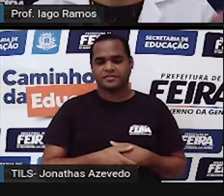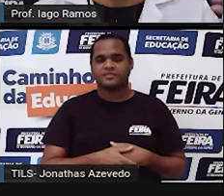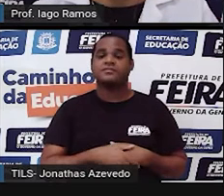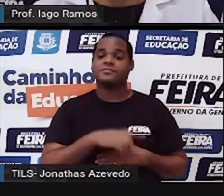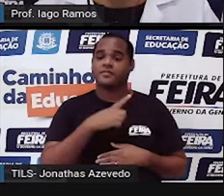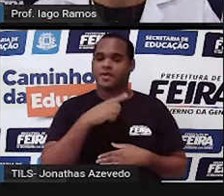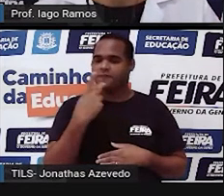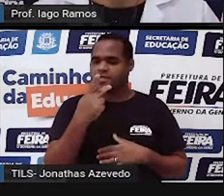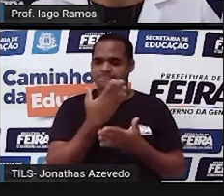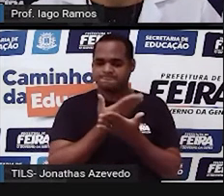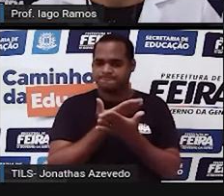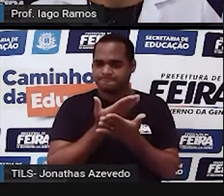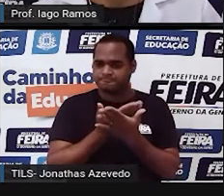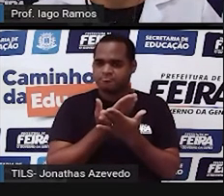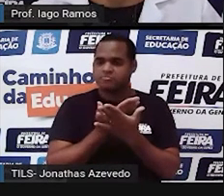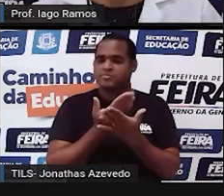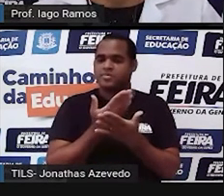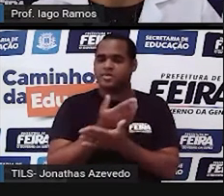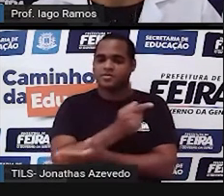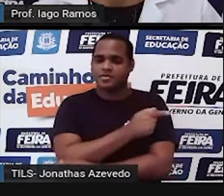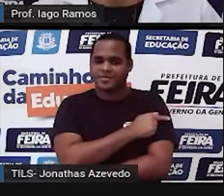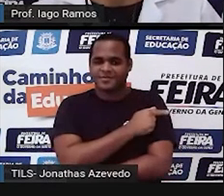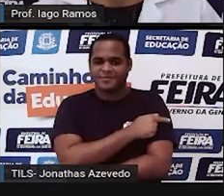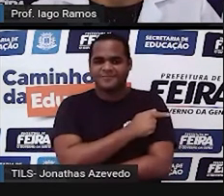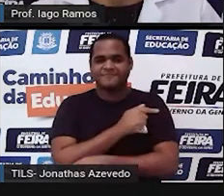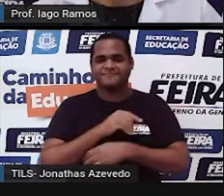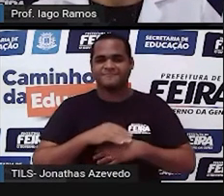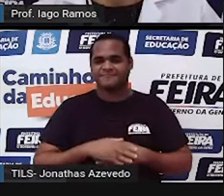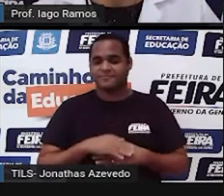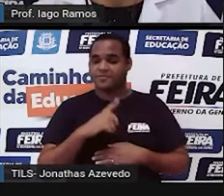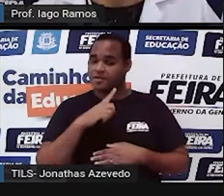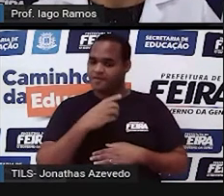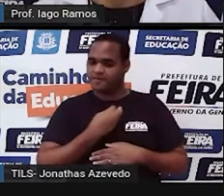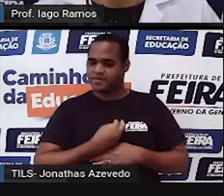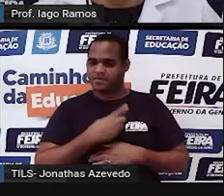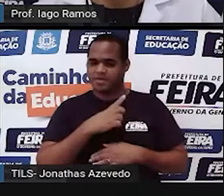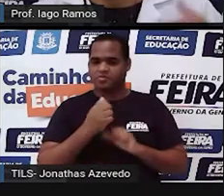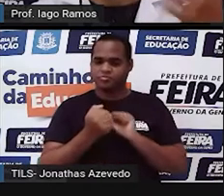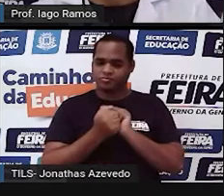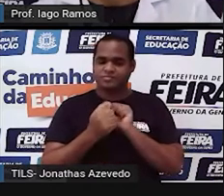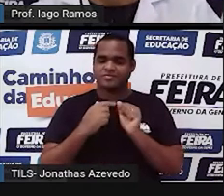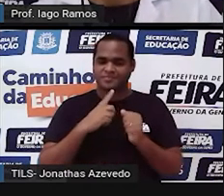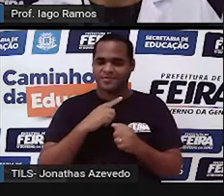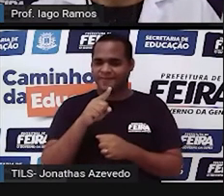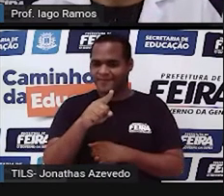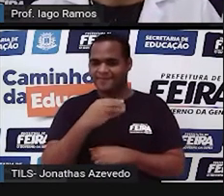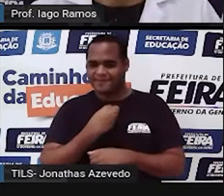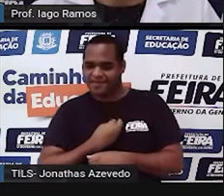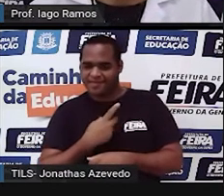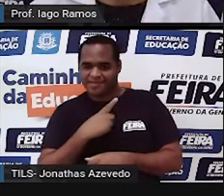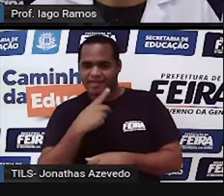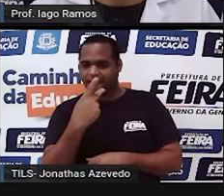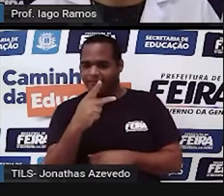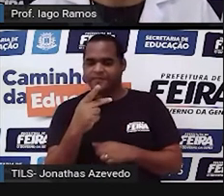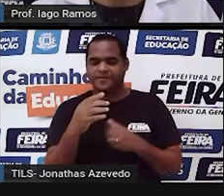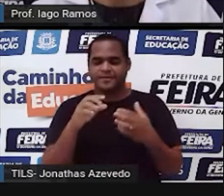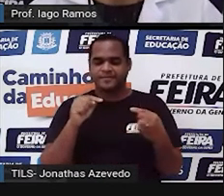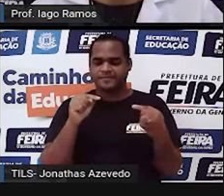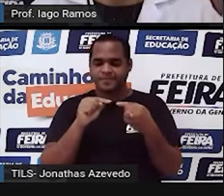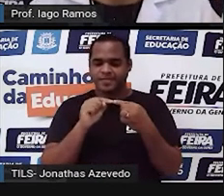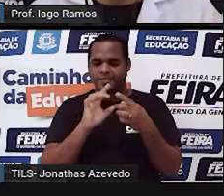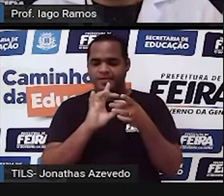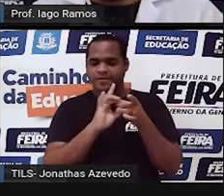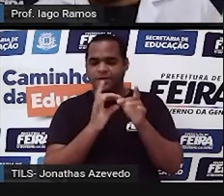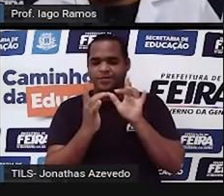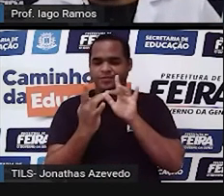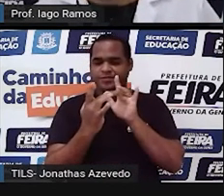que é estudante, né, do sétimo ano. Estamos aí, juntinhos, eu aqui, você aí, mais sintonizados no